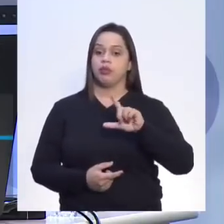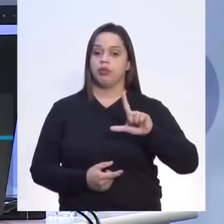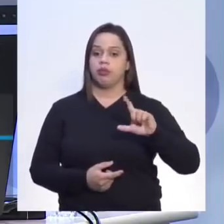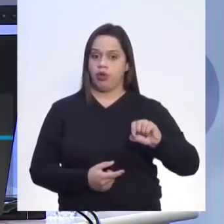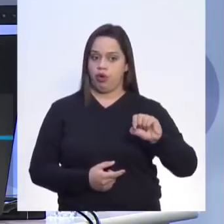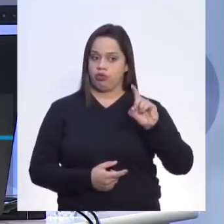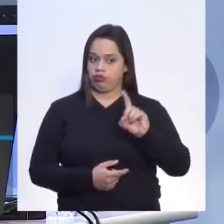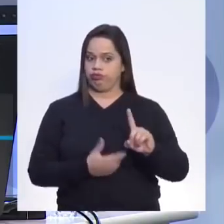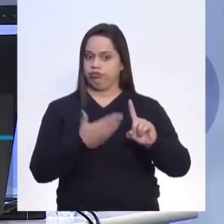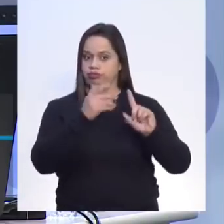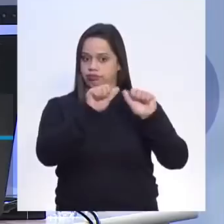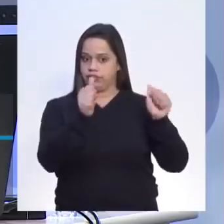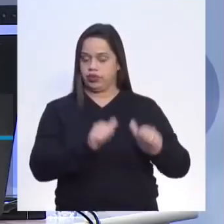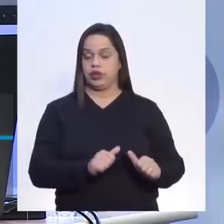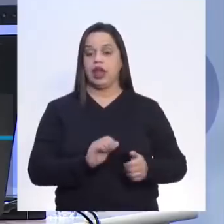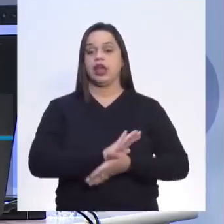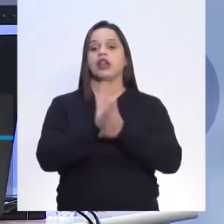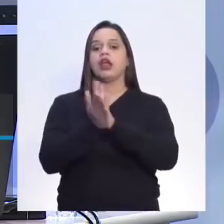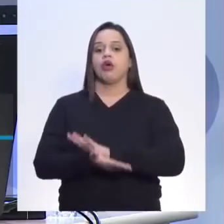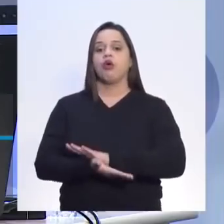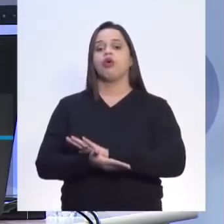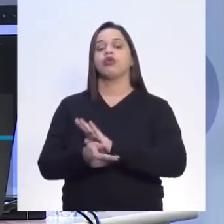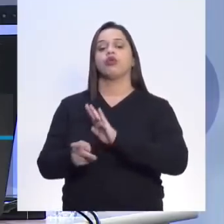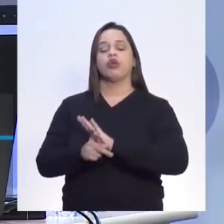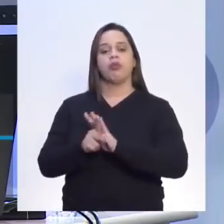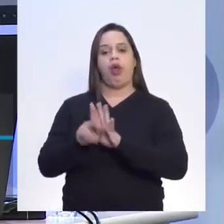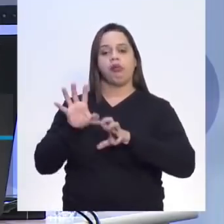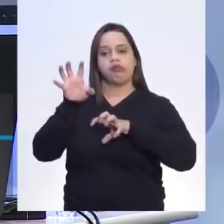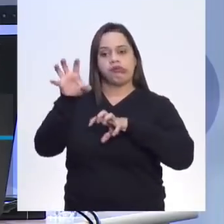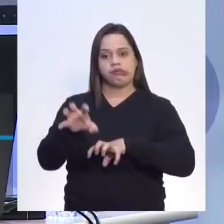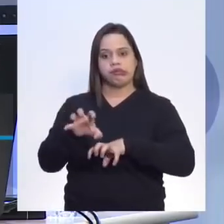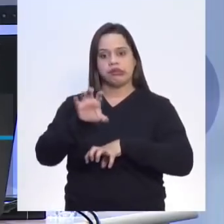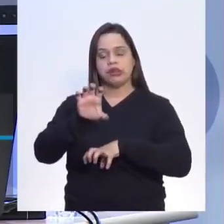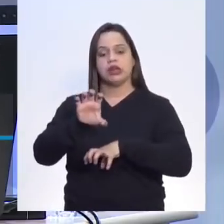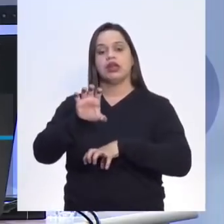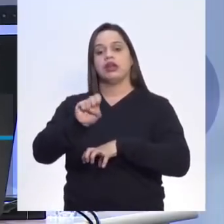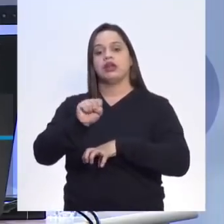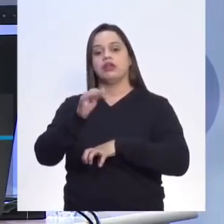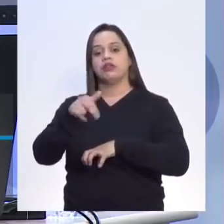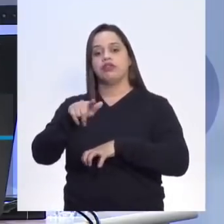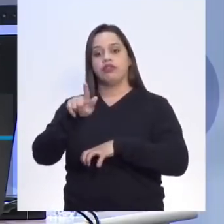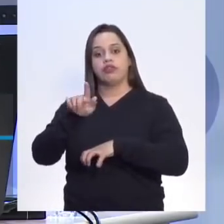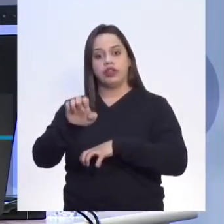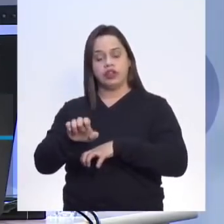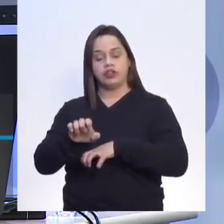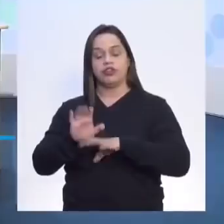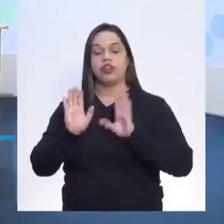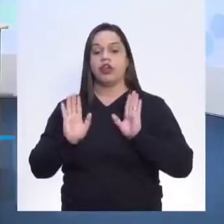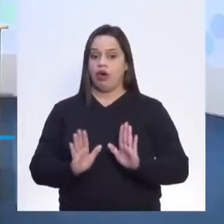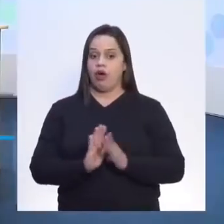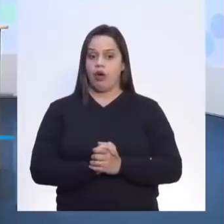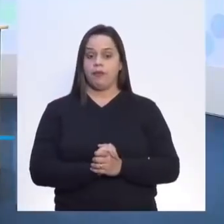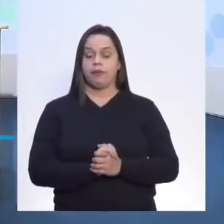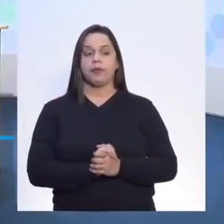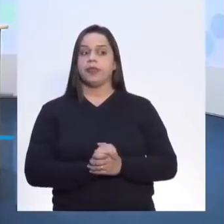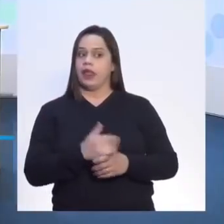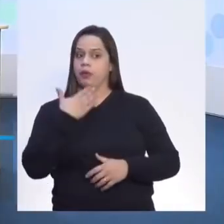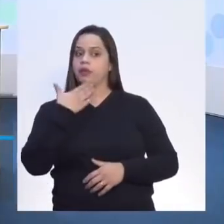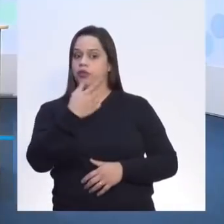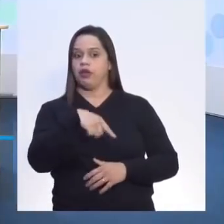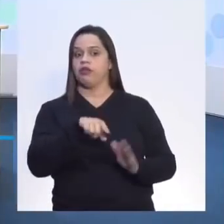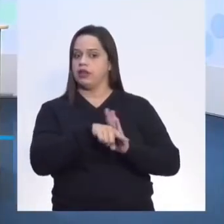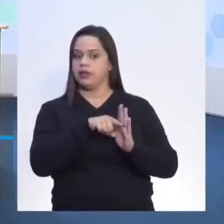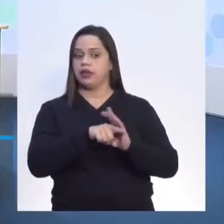derrotou a Esfinge? Apolo. Então, quem foi Apolo? Eu falei para vocês pesquisarem. Eu não chegou nenhuma pesquisa para mim de Apolo. Você